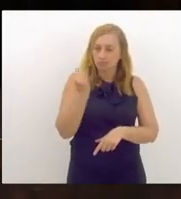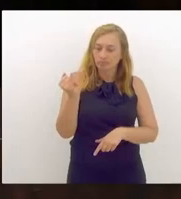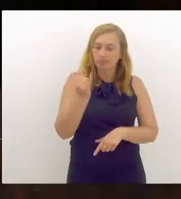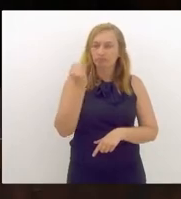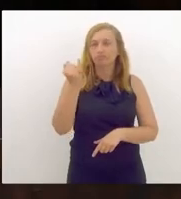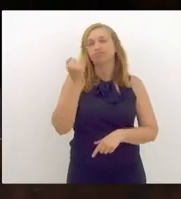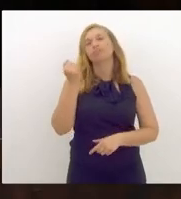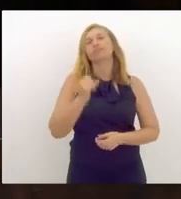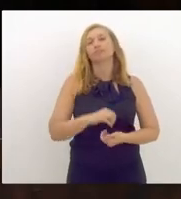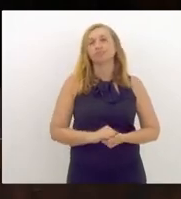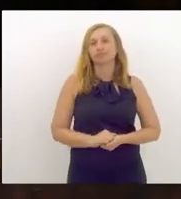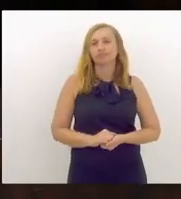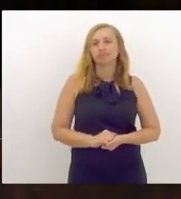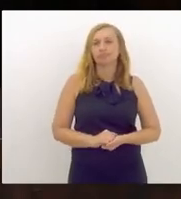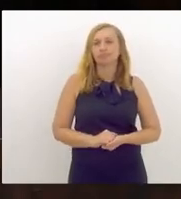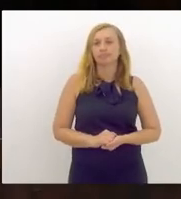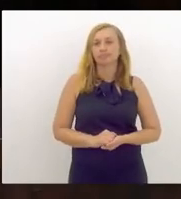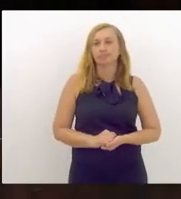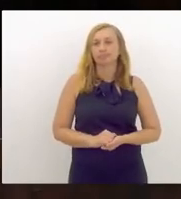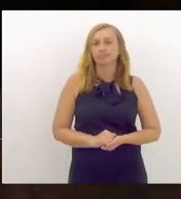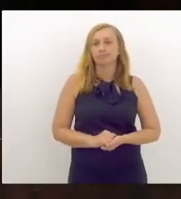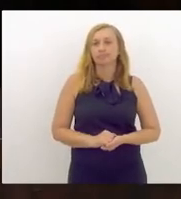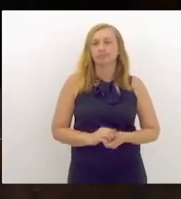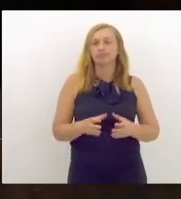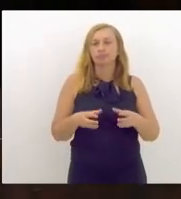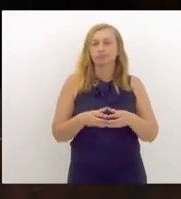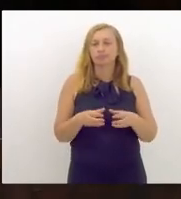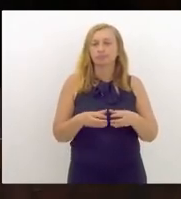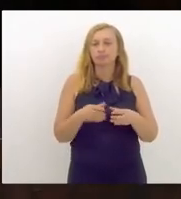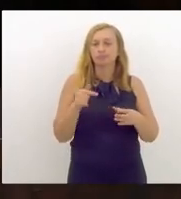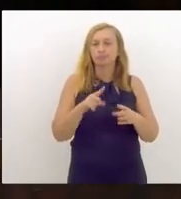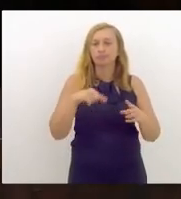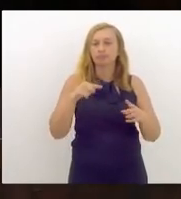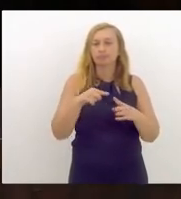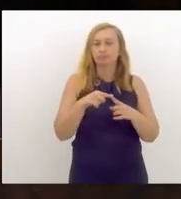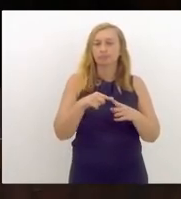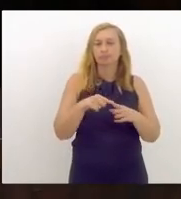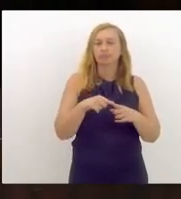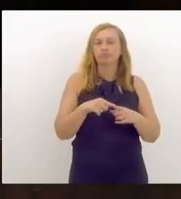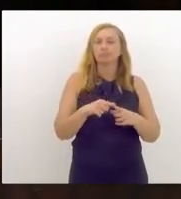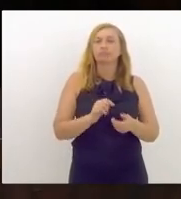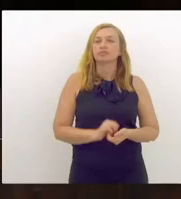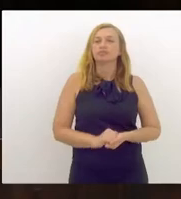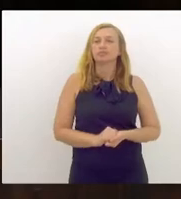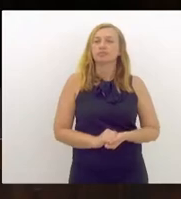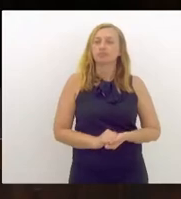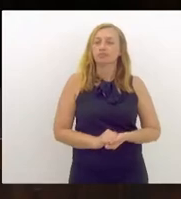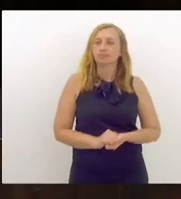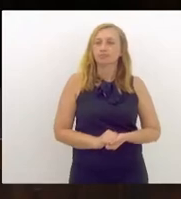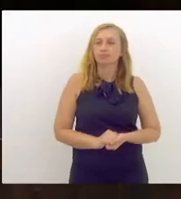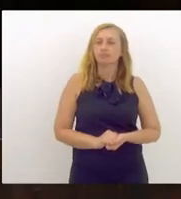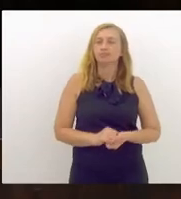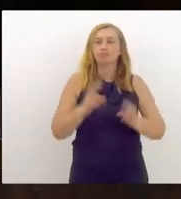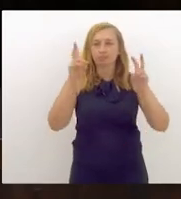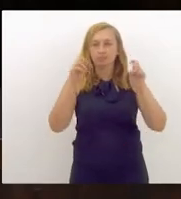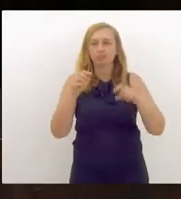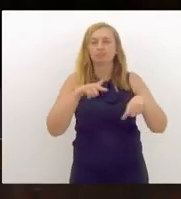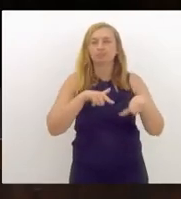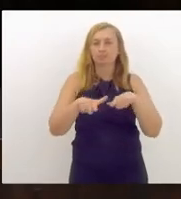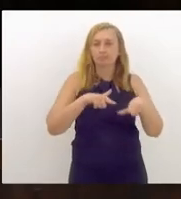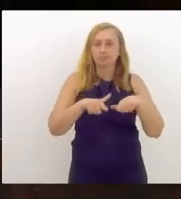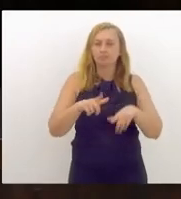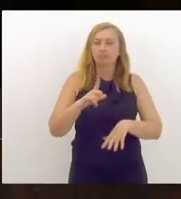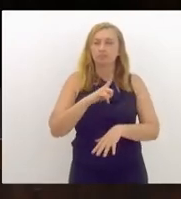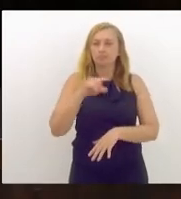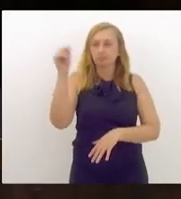isso é muito importante essa comissão aqui tem como objeto trabalho o nosso assunto aqui é o trabalho e nós temos